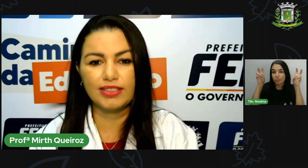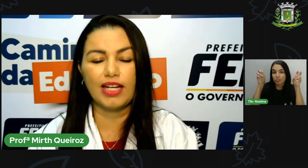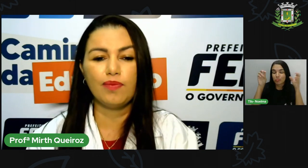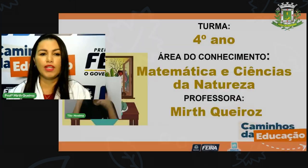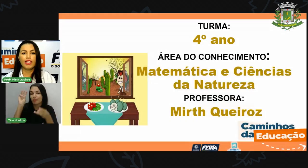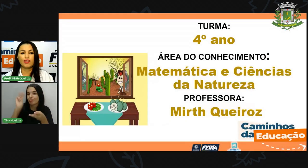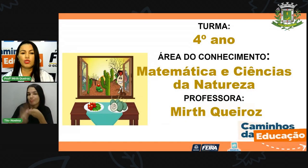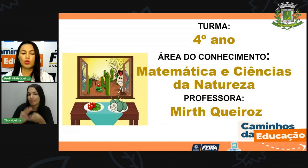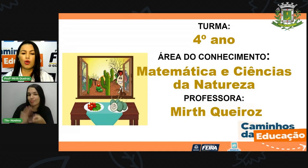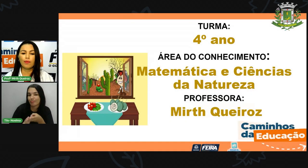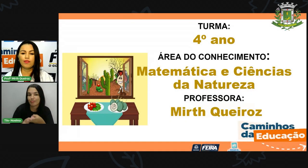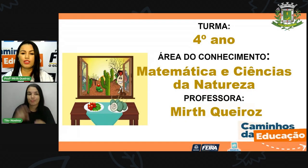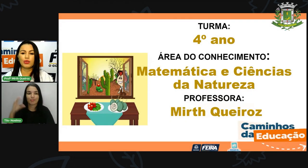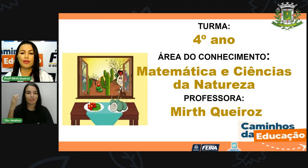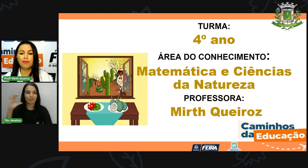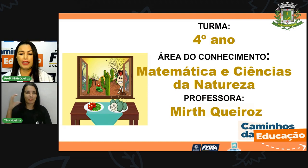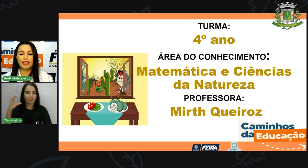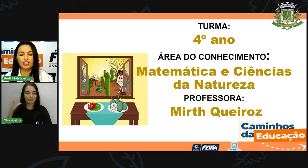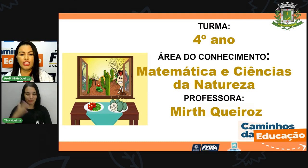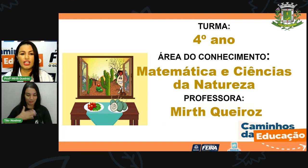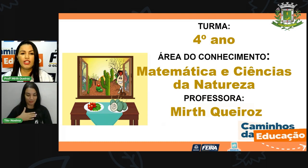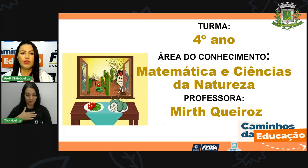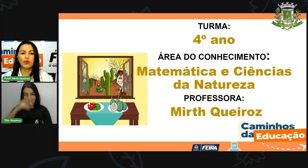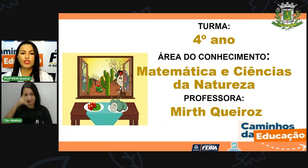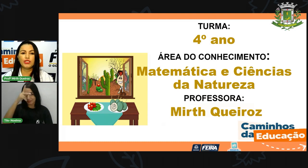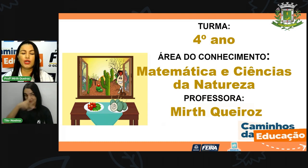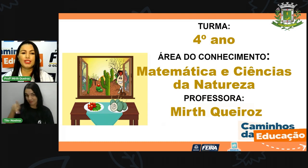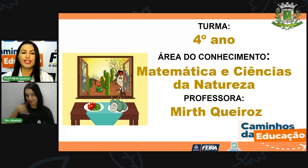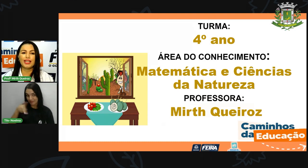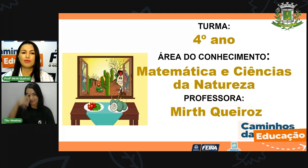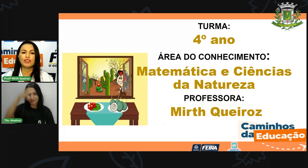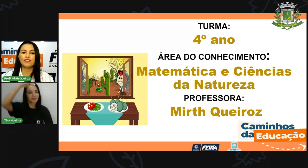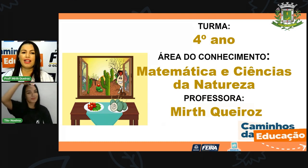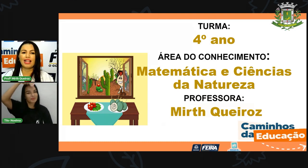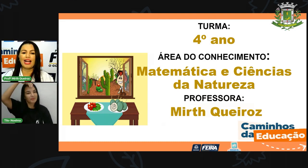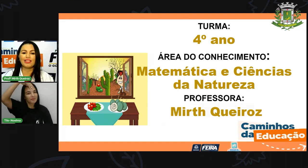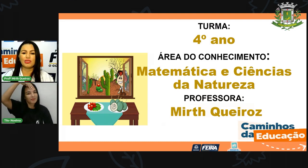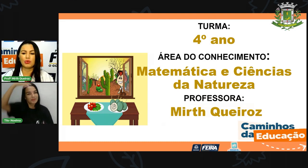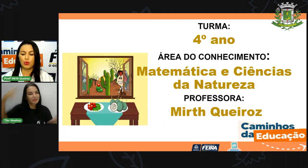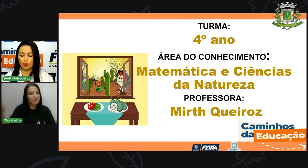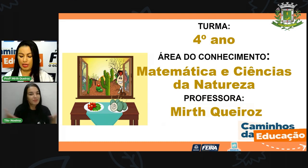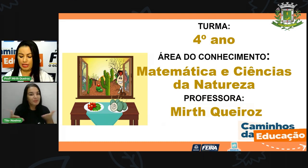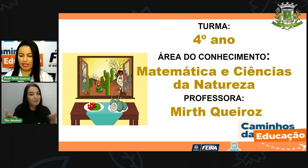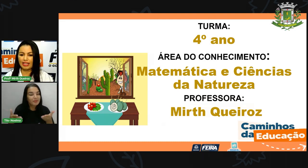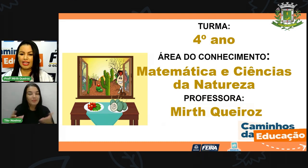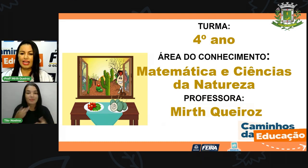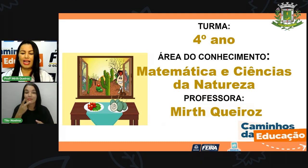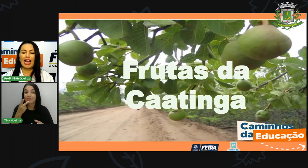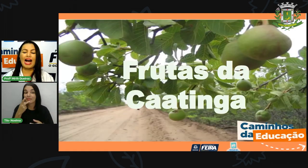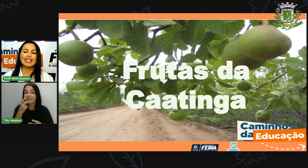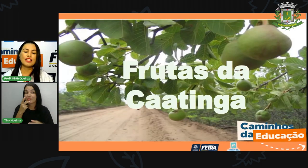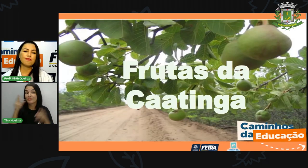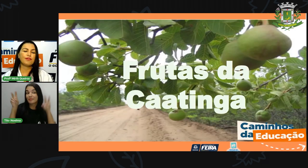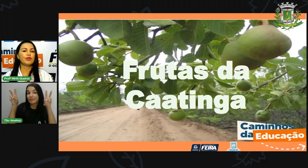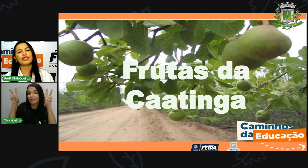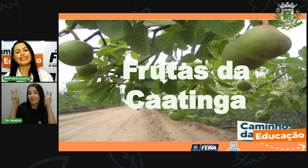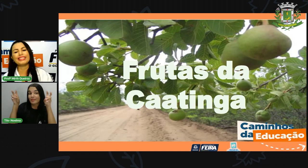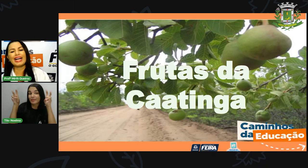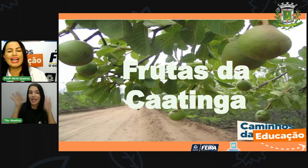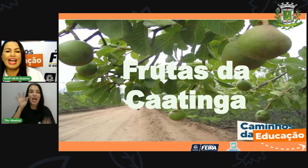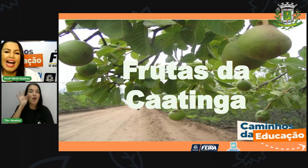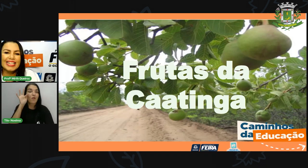Natureza. Eu sou a professora Mirti e hoje nós iremos falar sobre as